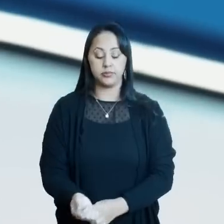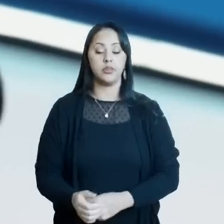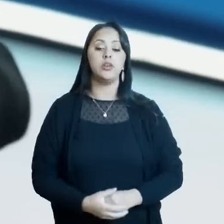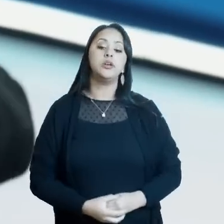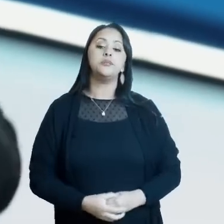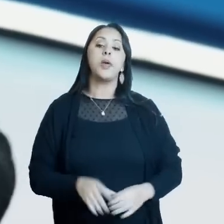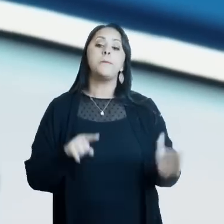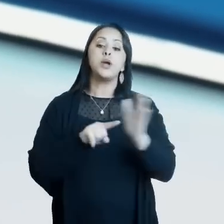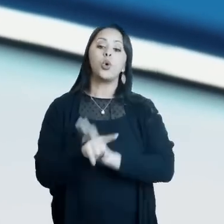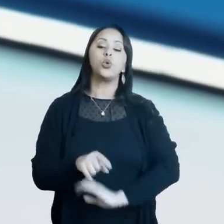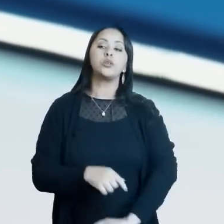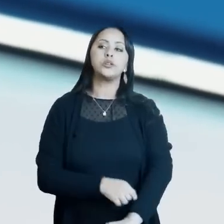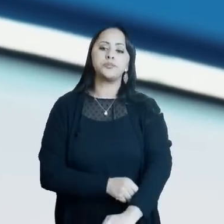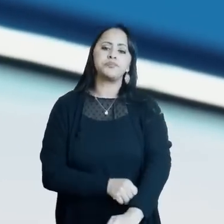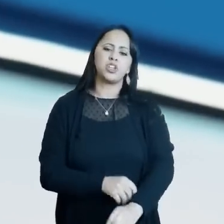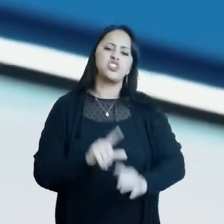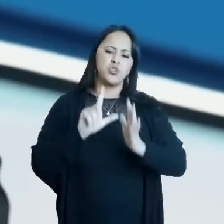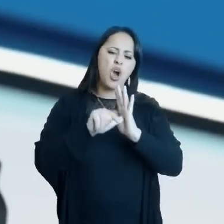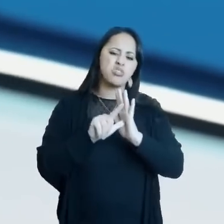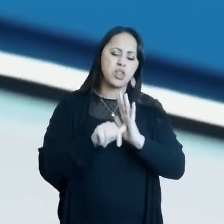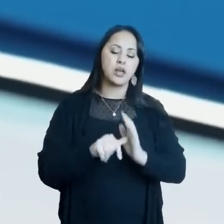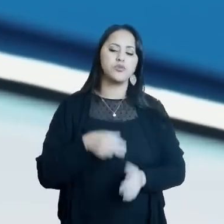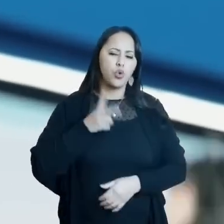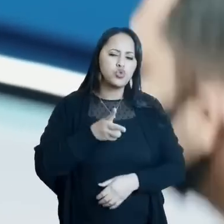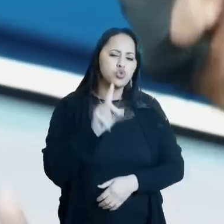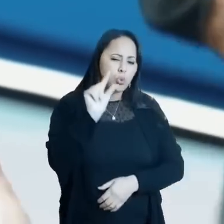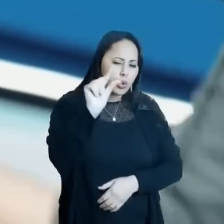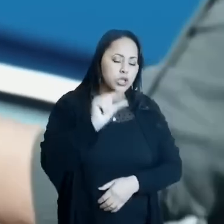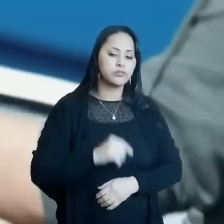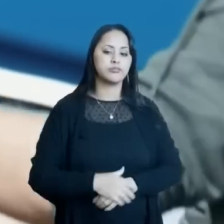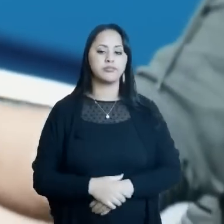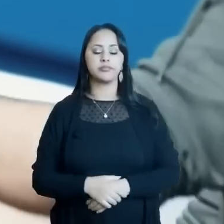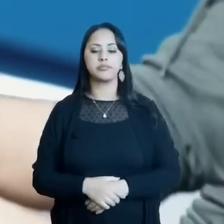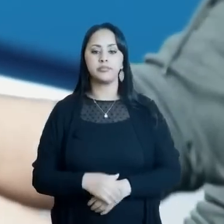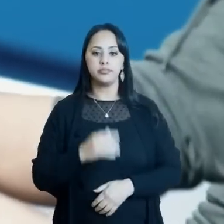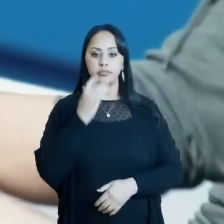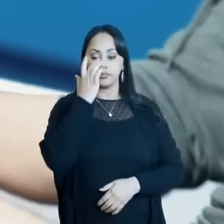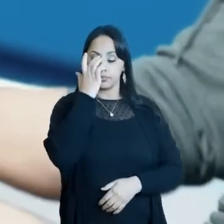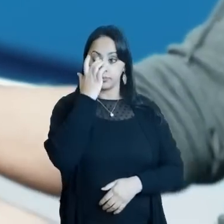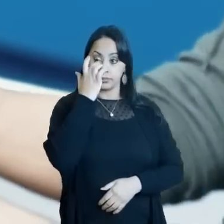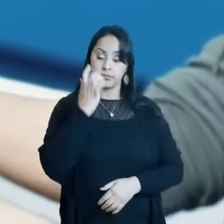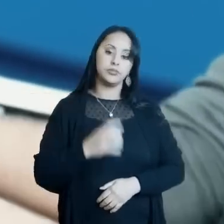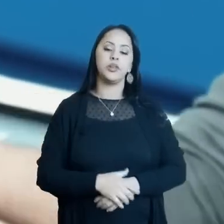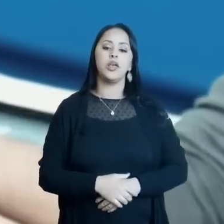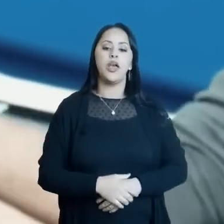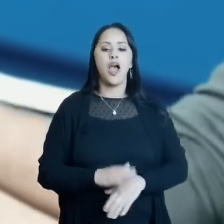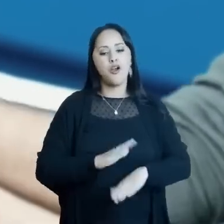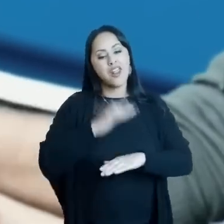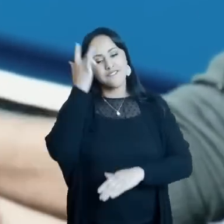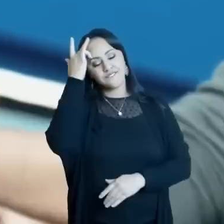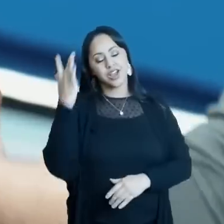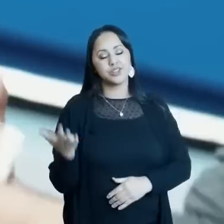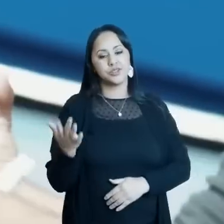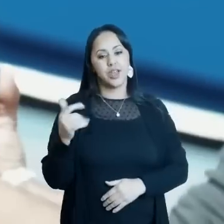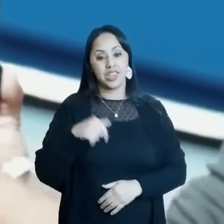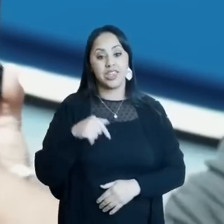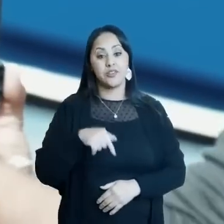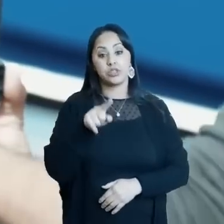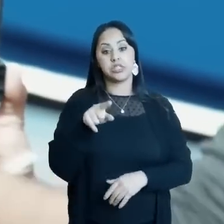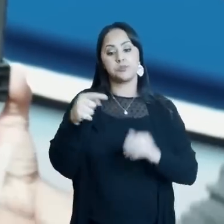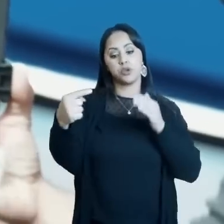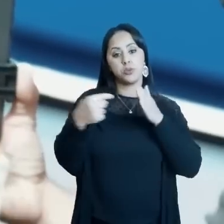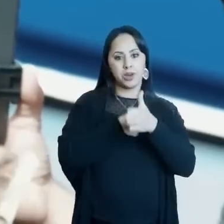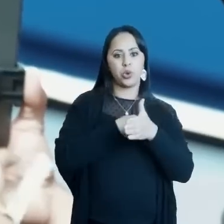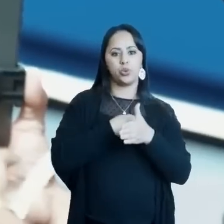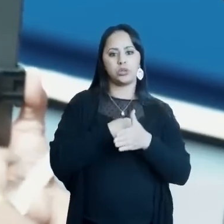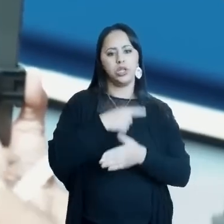Como a gente teve um atraso no início aí, vamos continuar mais um pouquinho. Agora é muito mais fácil eu mentorar vocês aqui, vocês mandando